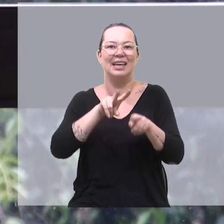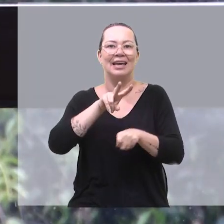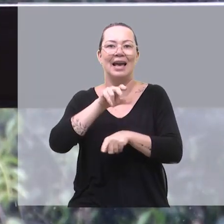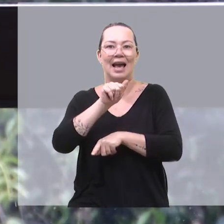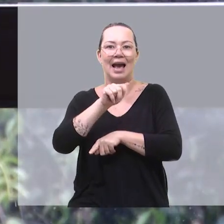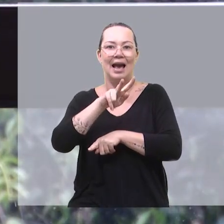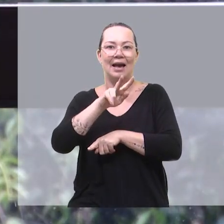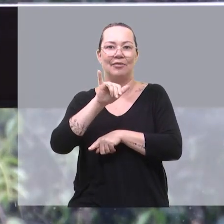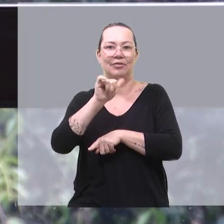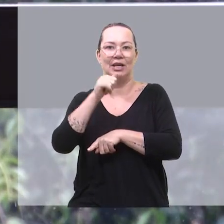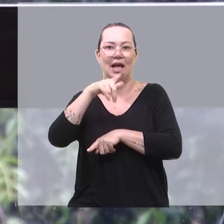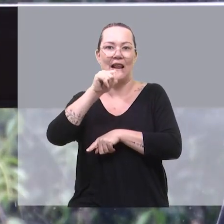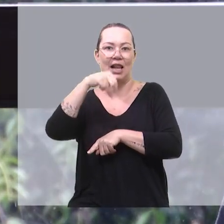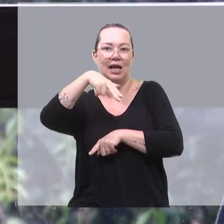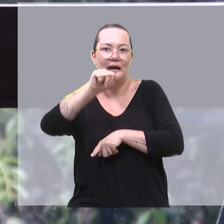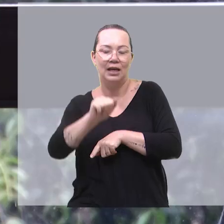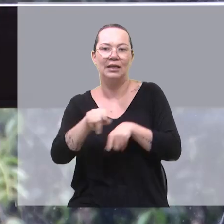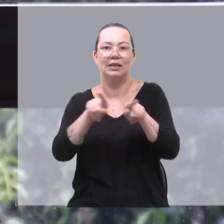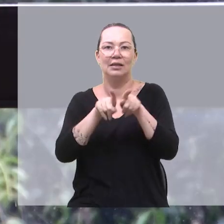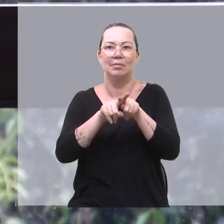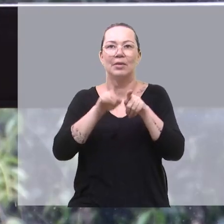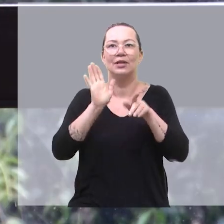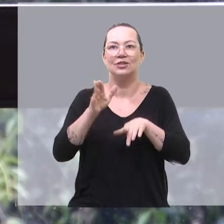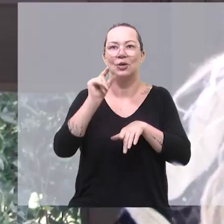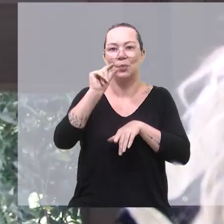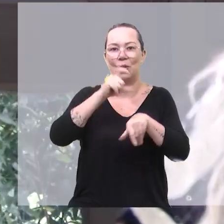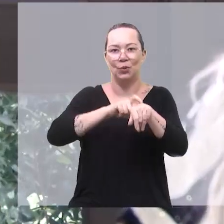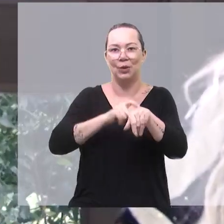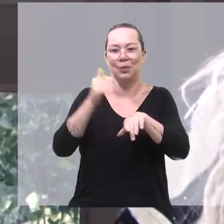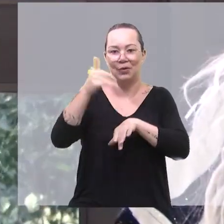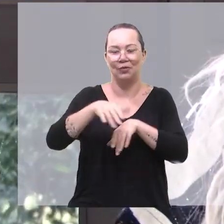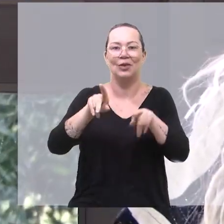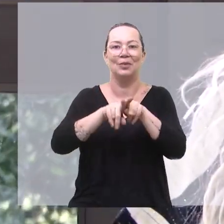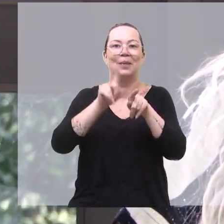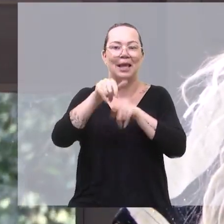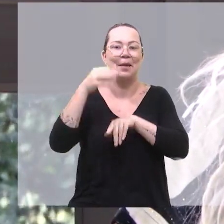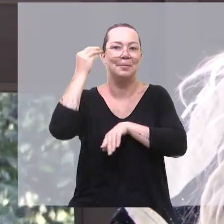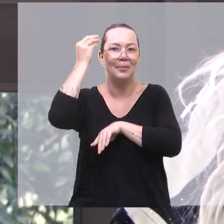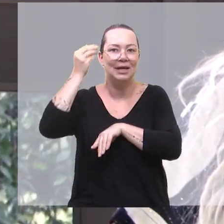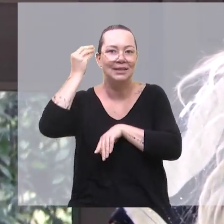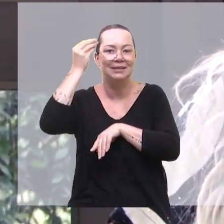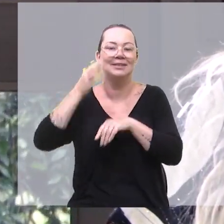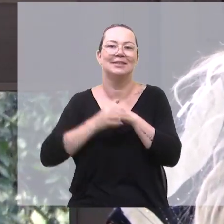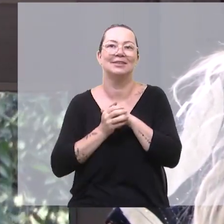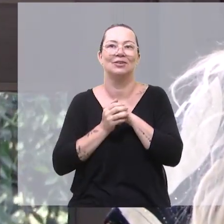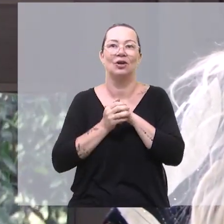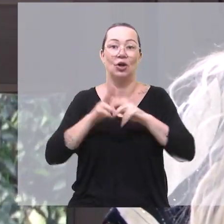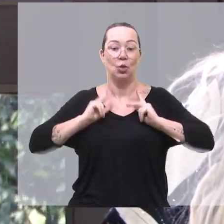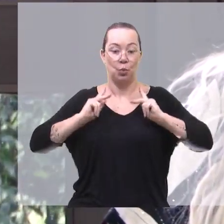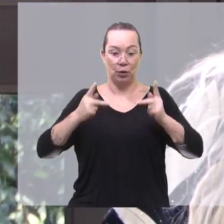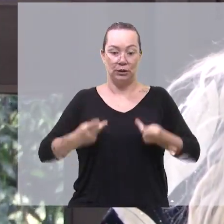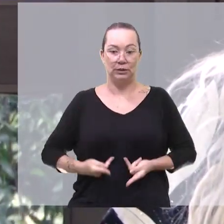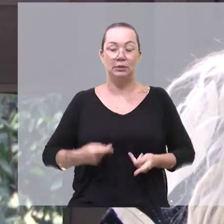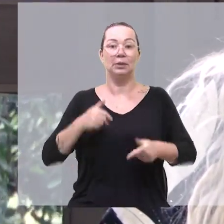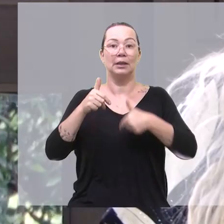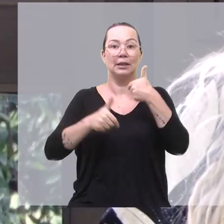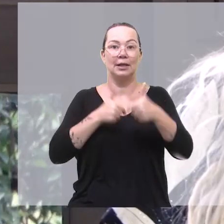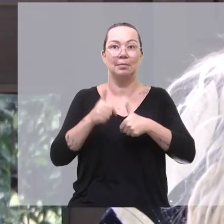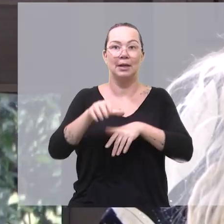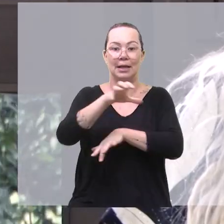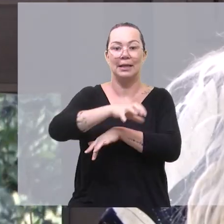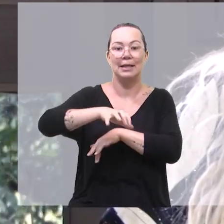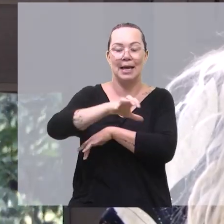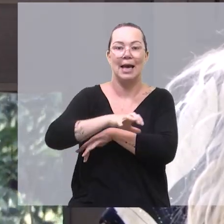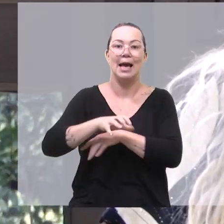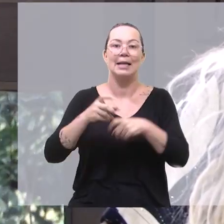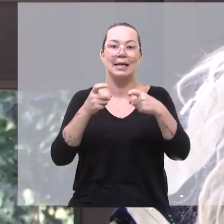Vialana Salatino, que já veio aqui há pouco tempo, aqui na Câmara, né? Psicóloga, humanista, com atuação nas